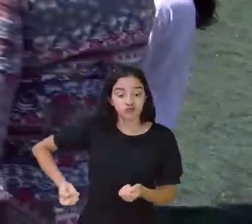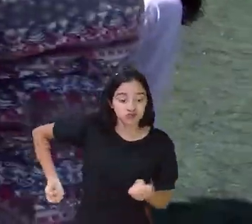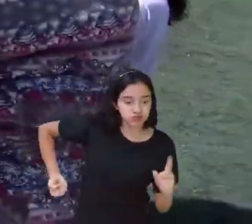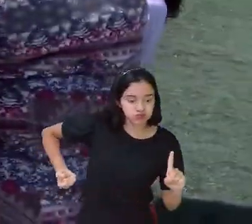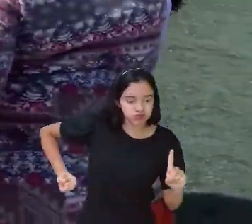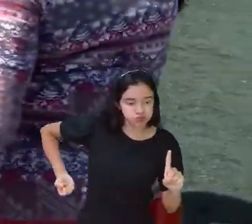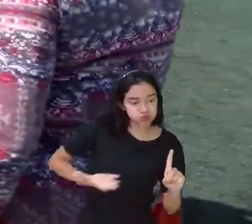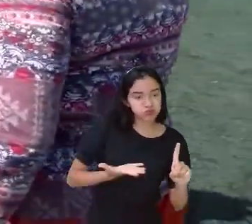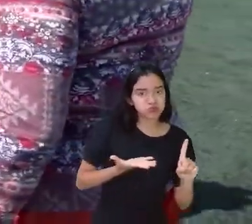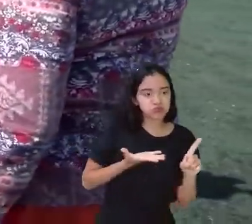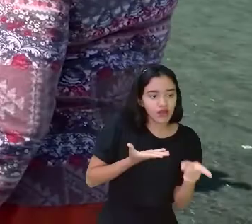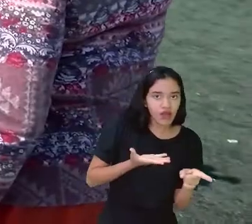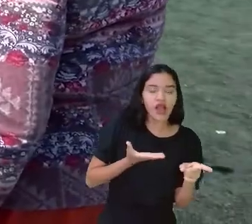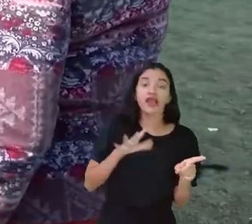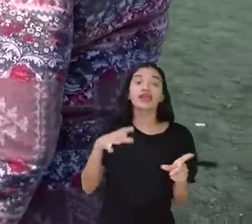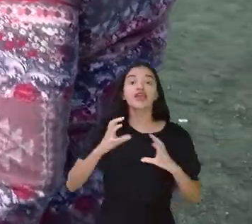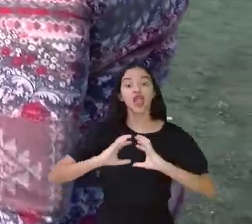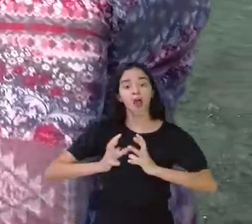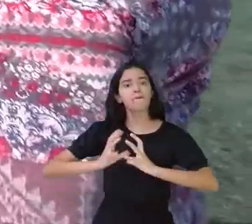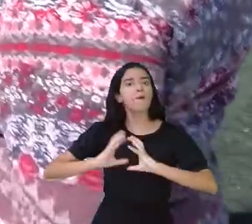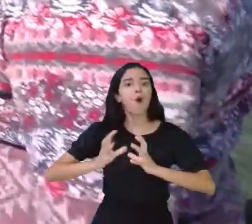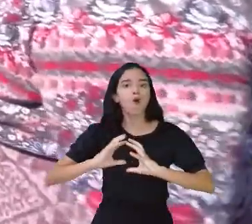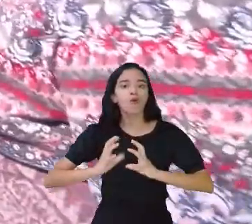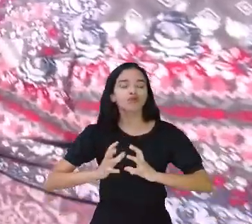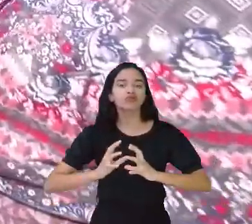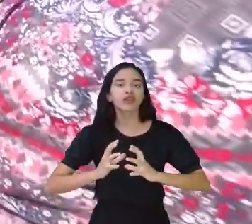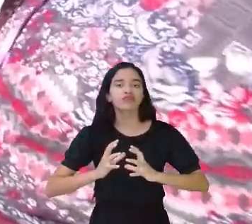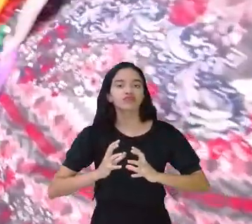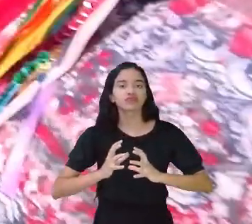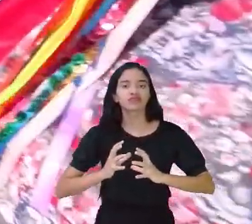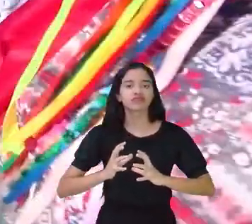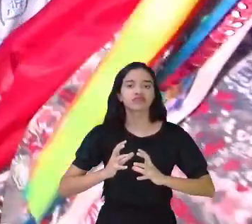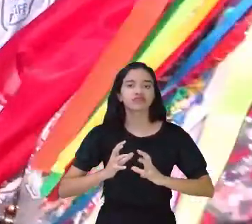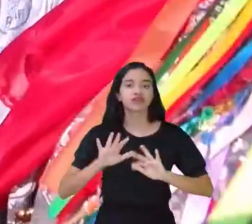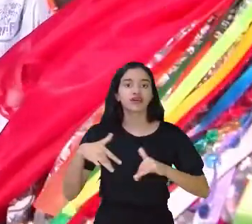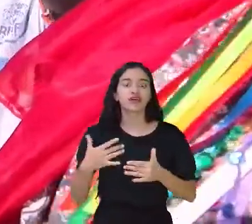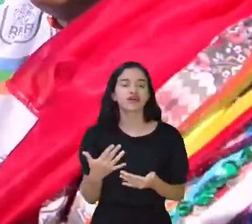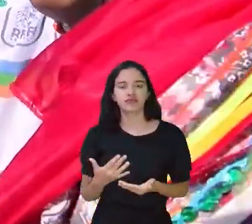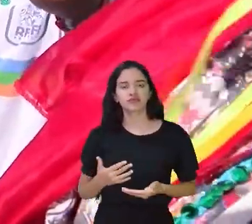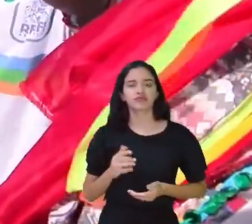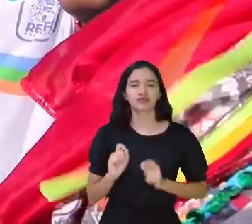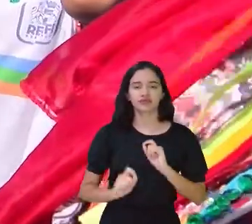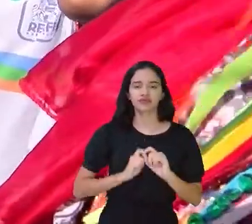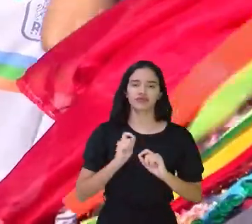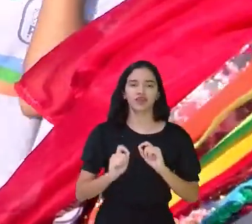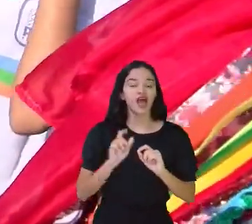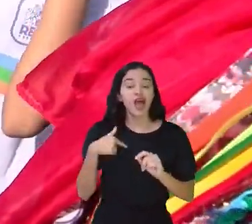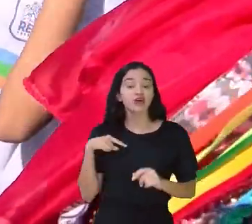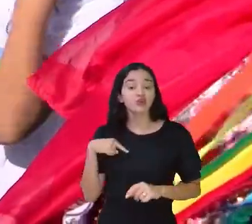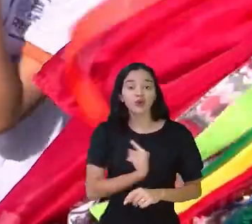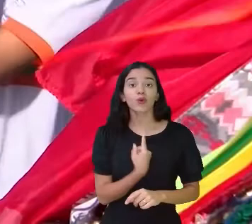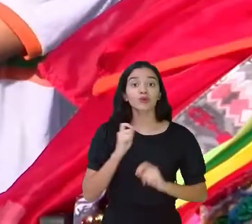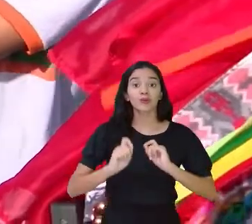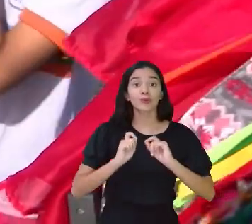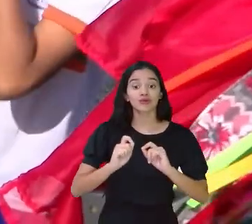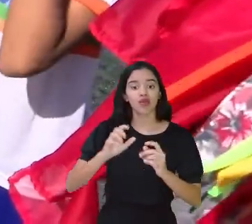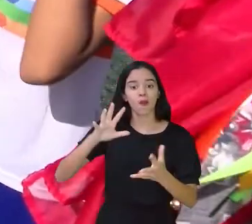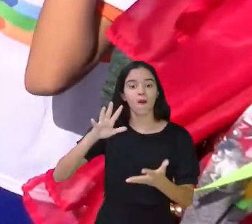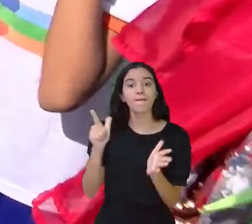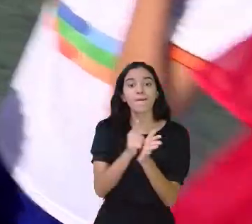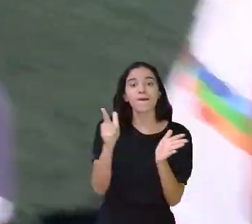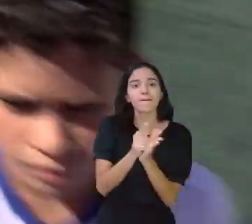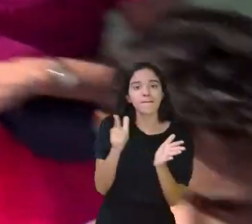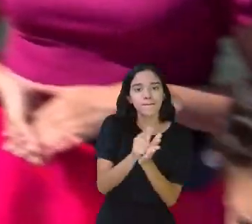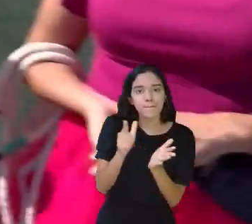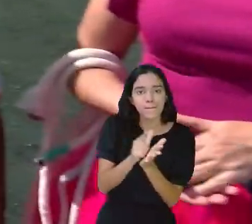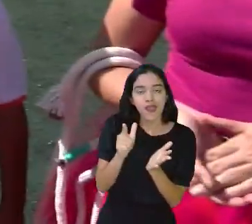boliche, se não tiver bola de boliche, vai fazer o quê? Não vai cair. A gente pode pegar o papel,